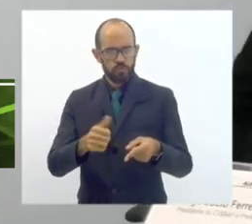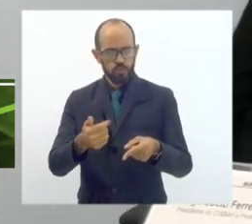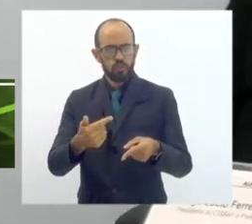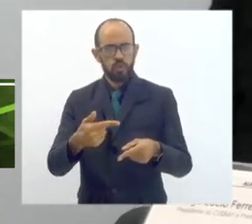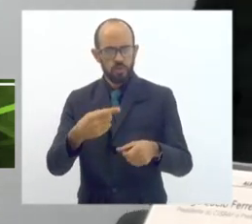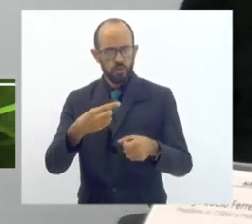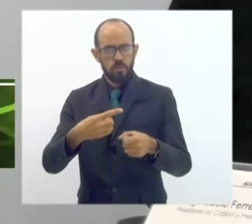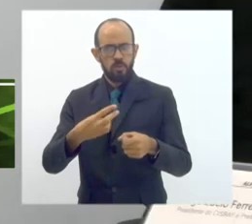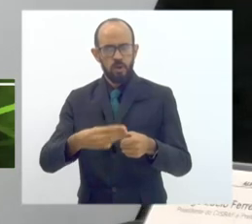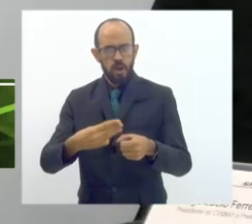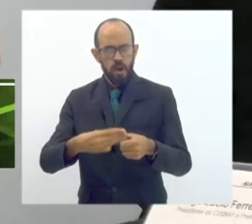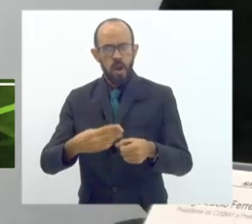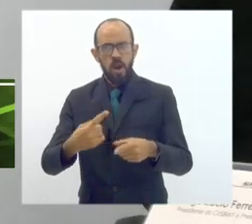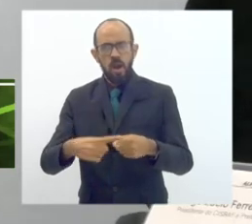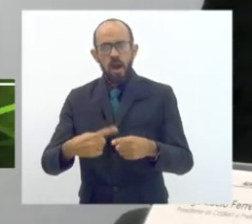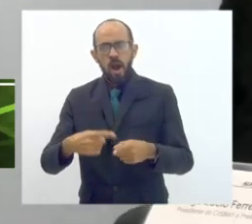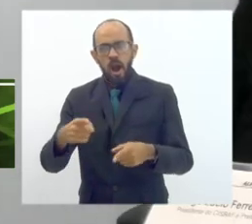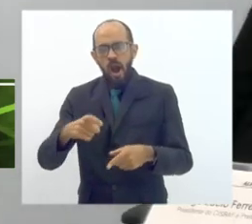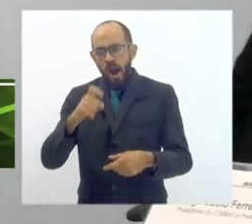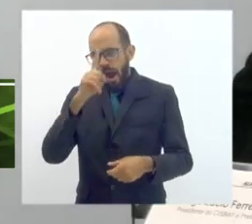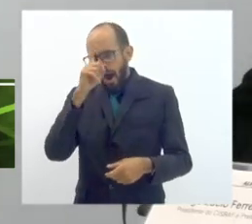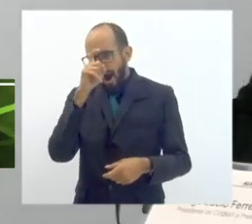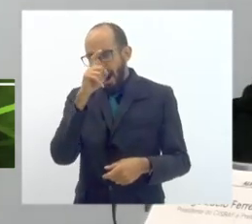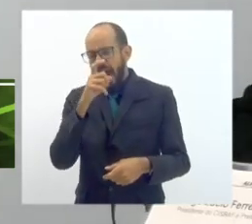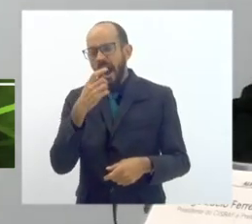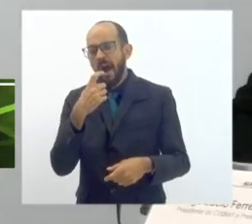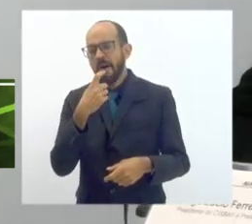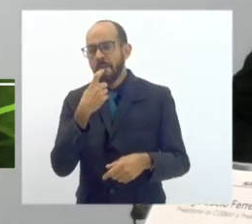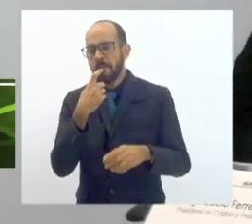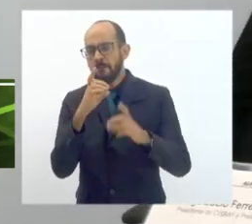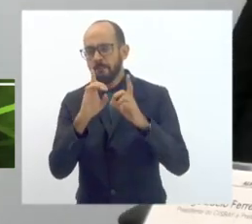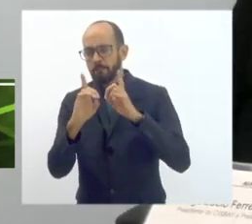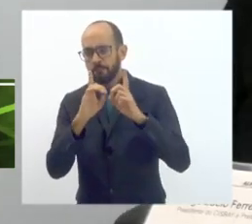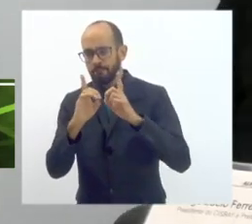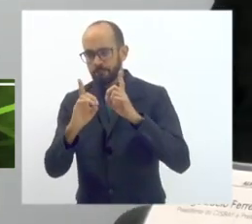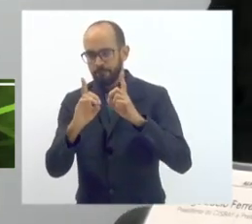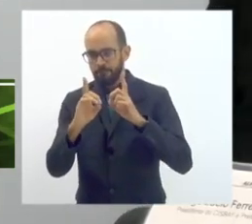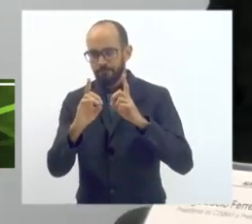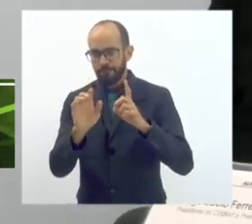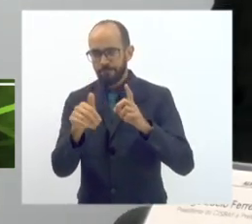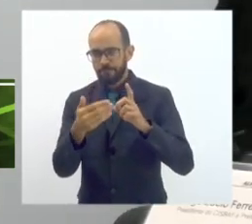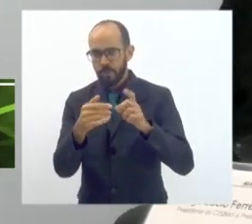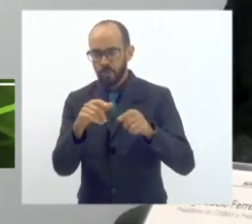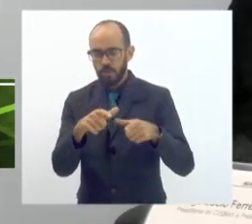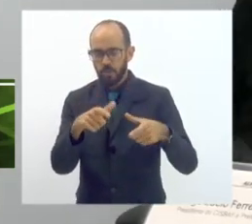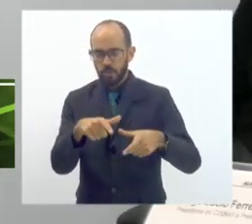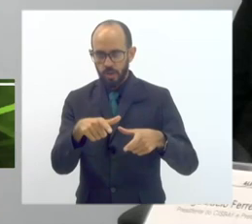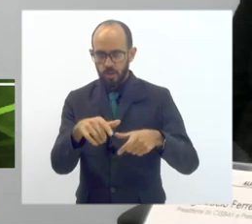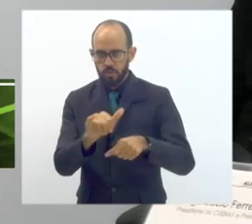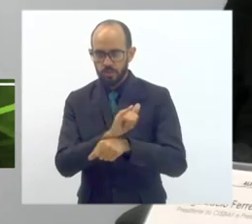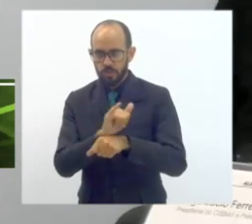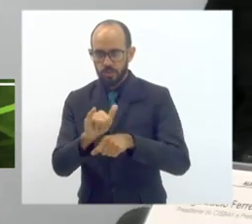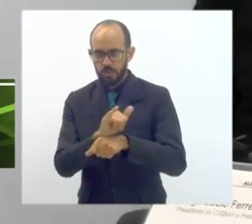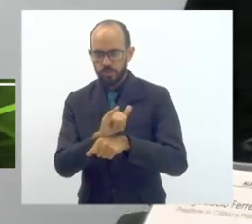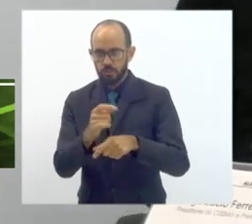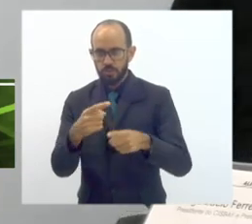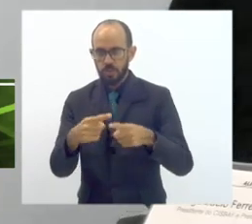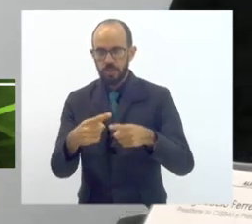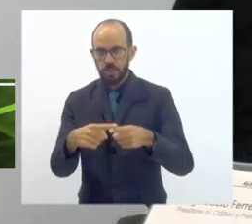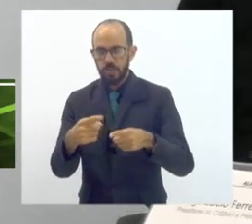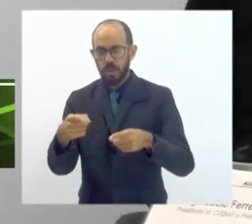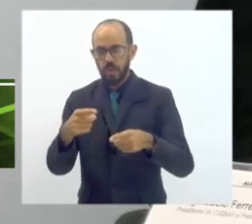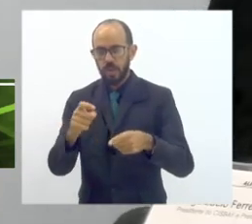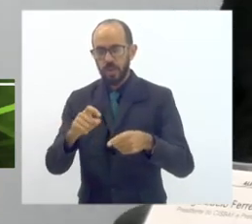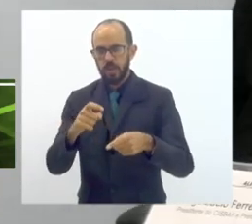vez que a gente tem um hospital regional que se localiza à margem da Dutra. Ele tem uma localização estratégica, porque ele fica próximo da maior parte